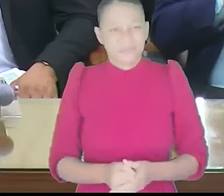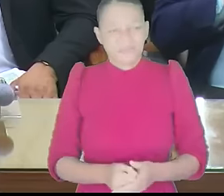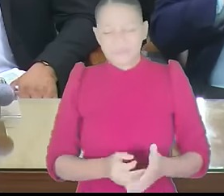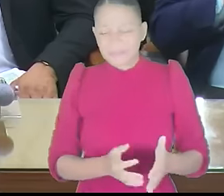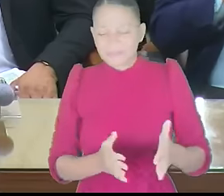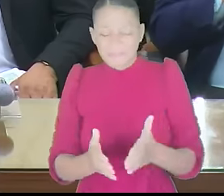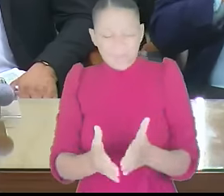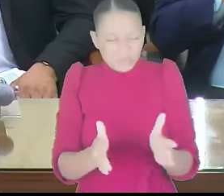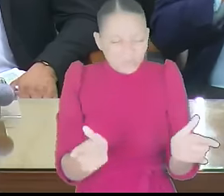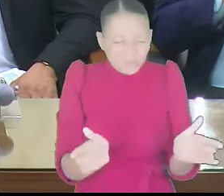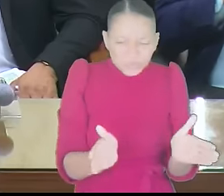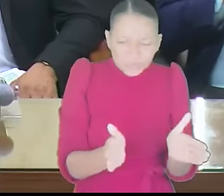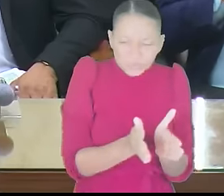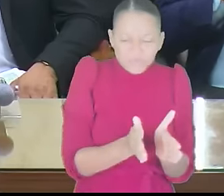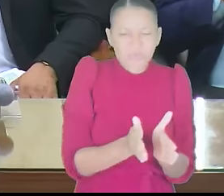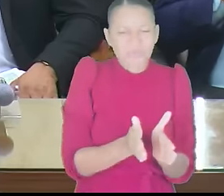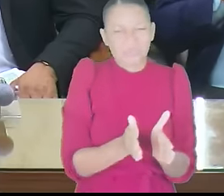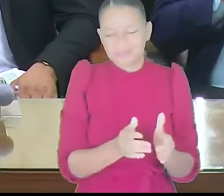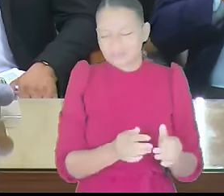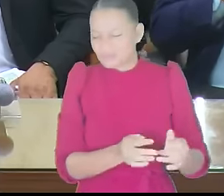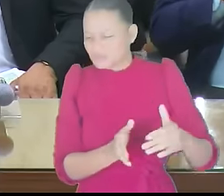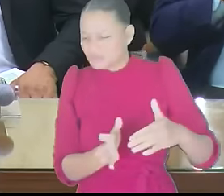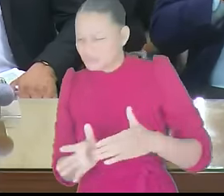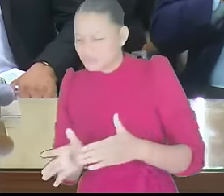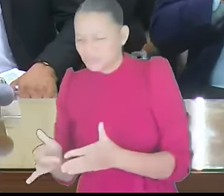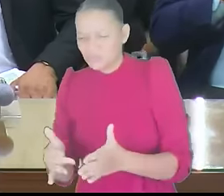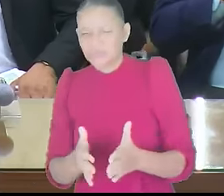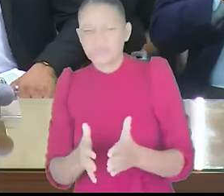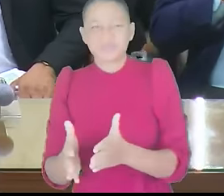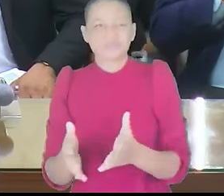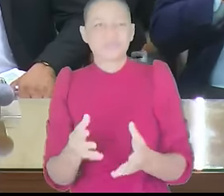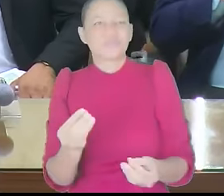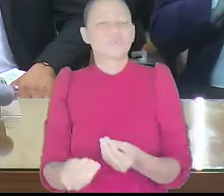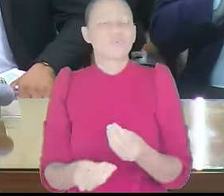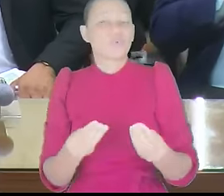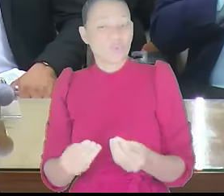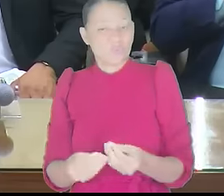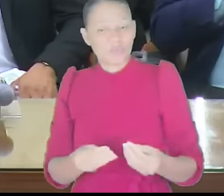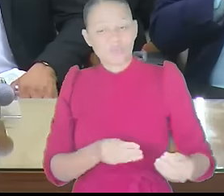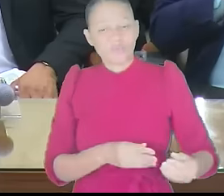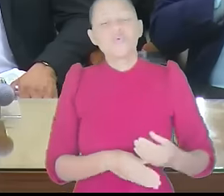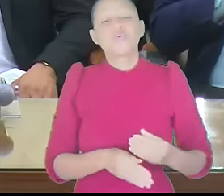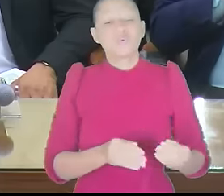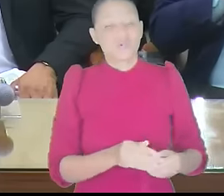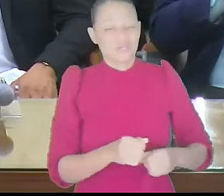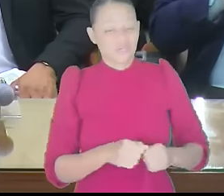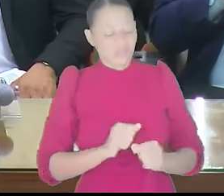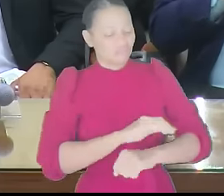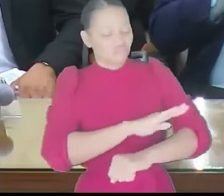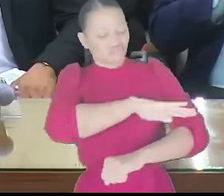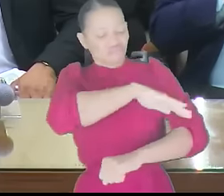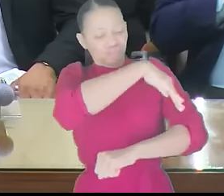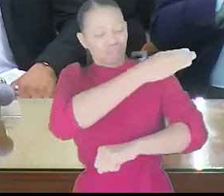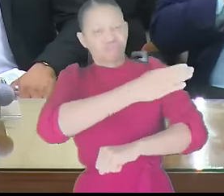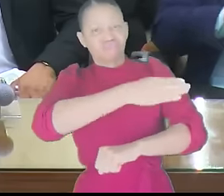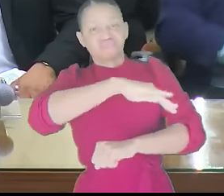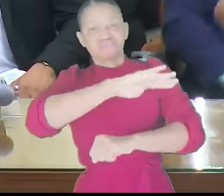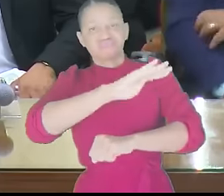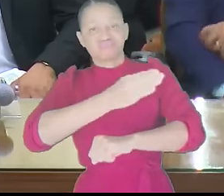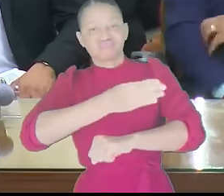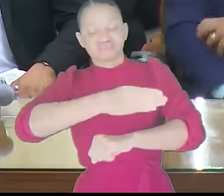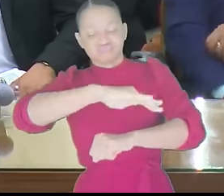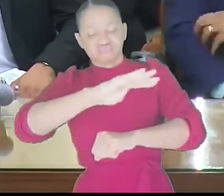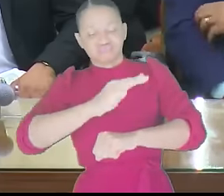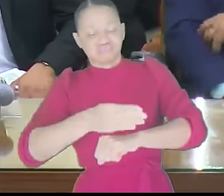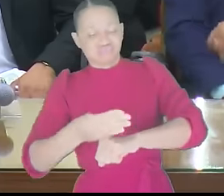nos rios menores, os rios menores caem nos rios maiores, como São Francisco, e como o Amazonas, e como outros rios,